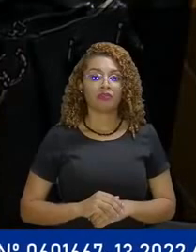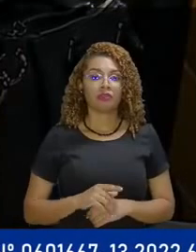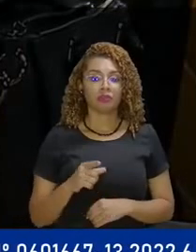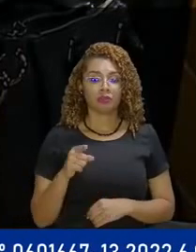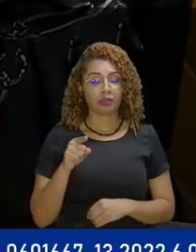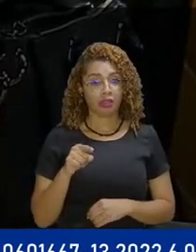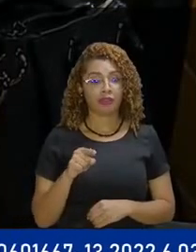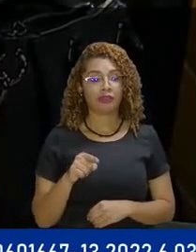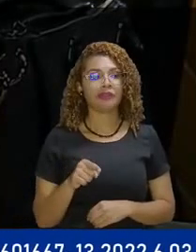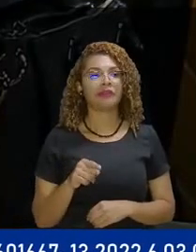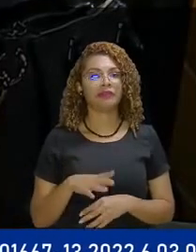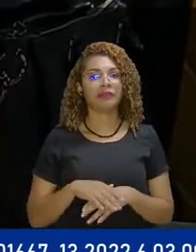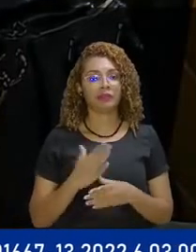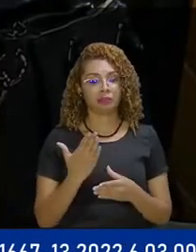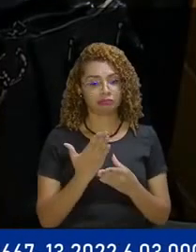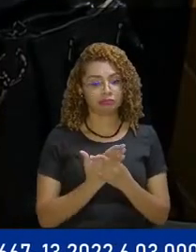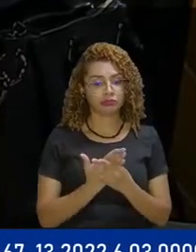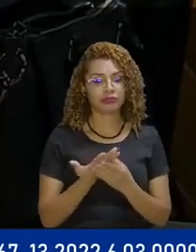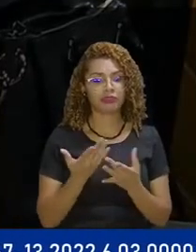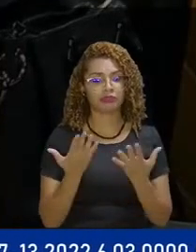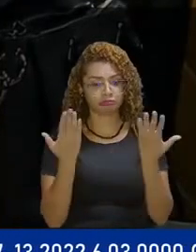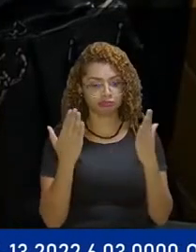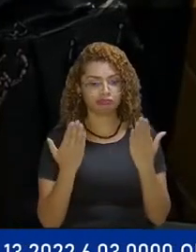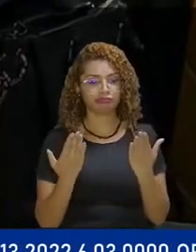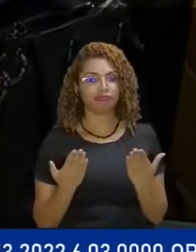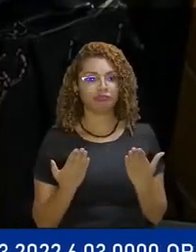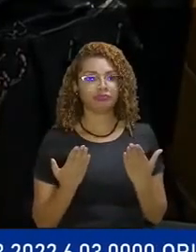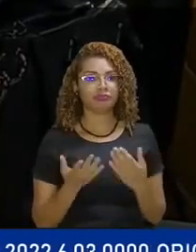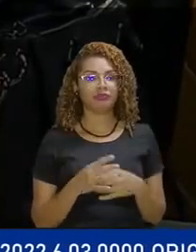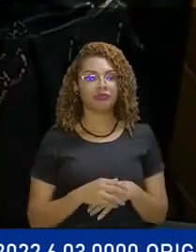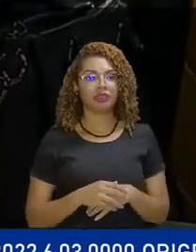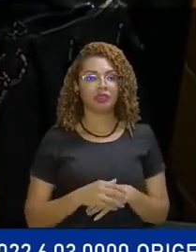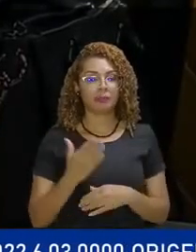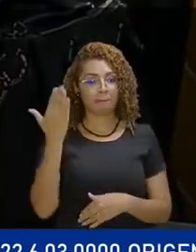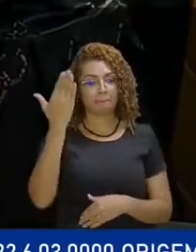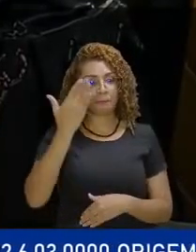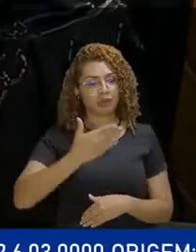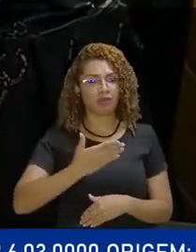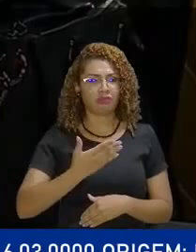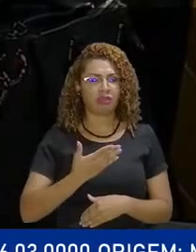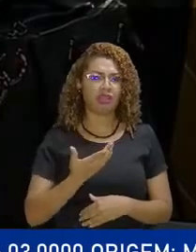apreço aqui, há suficiência, né, de prova